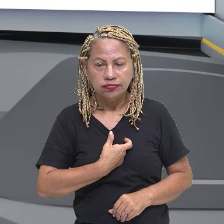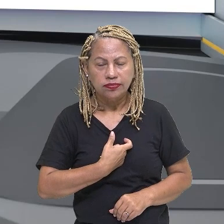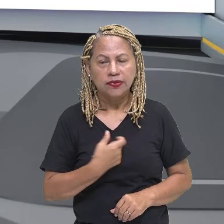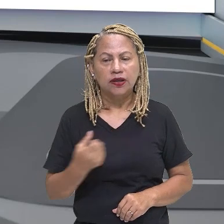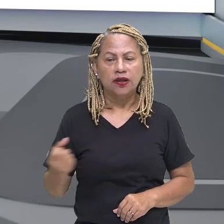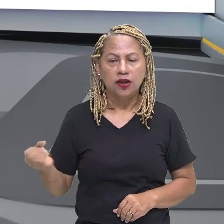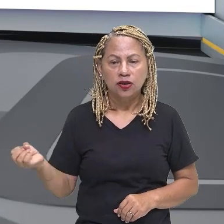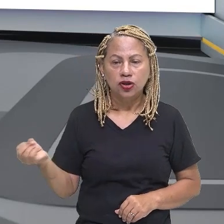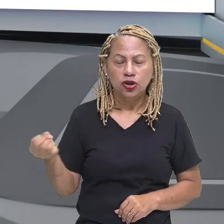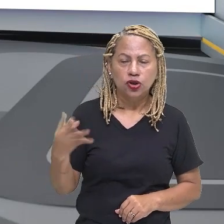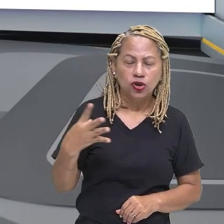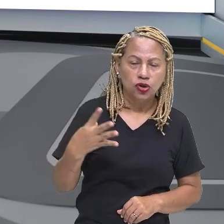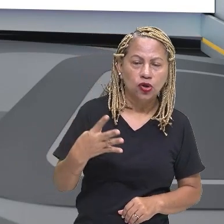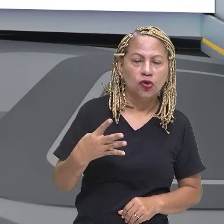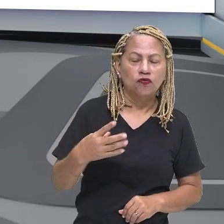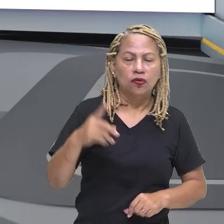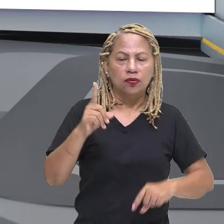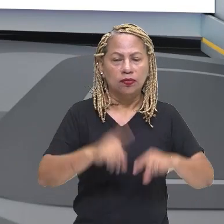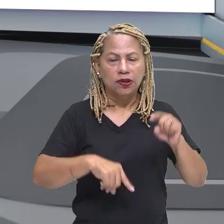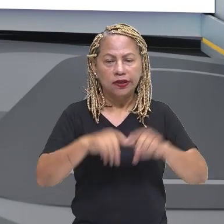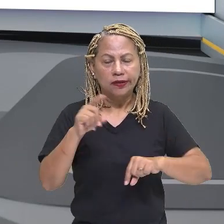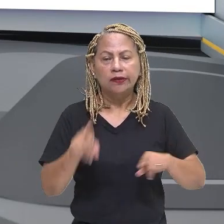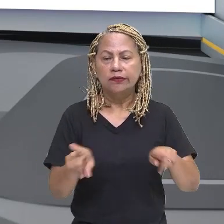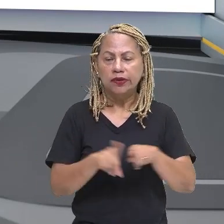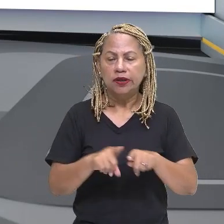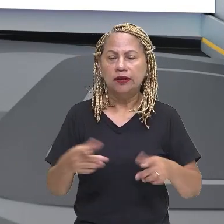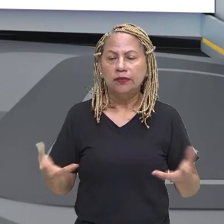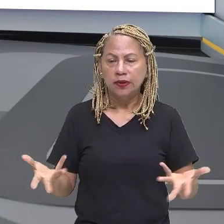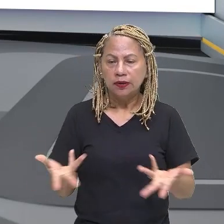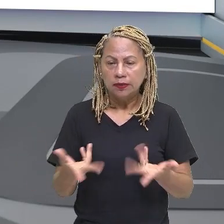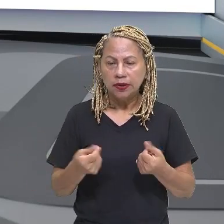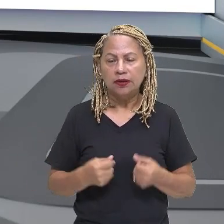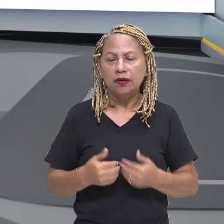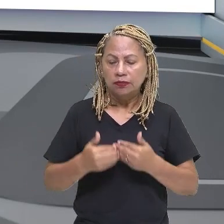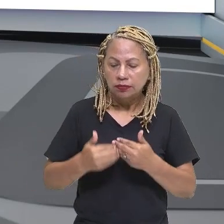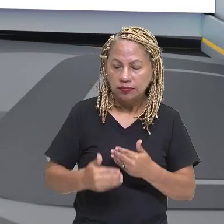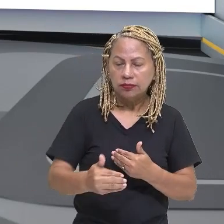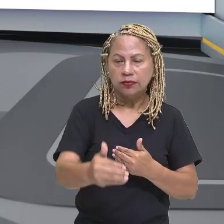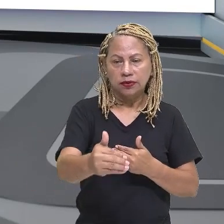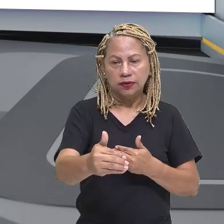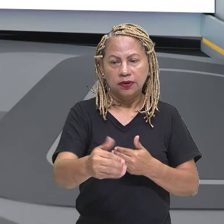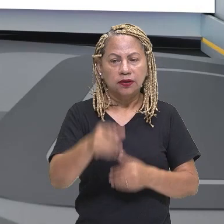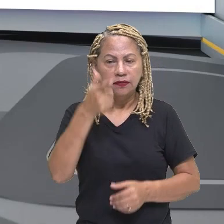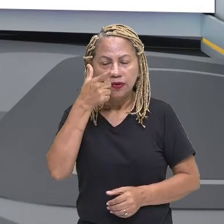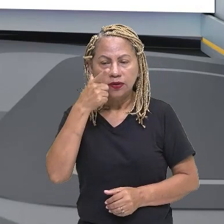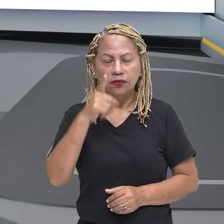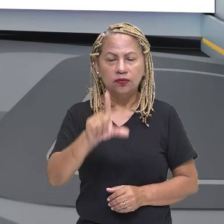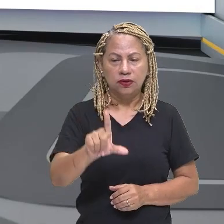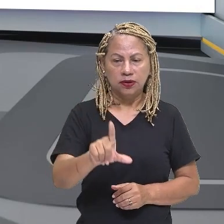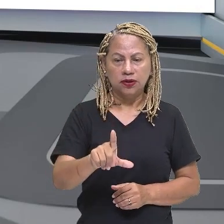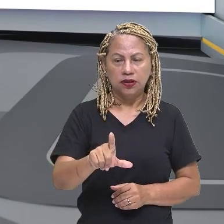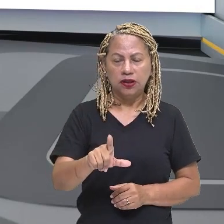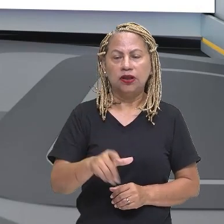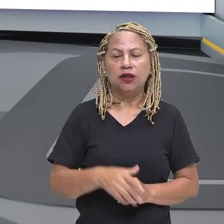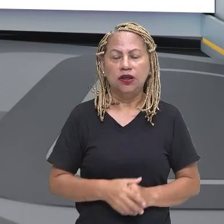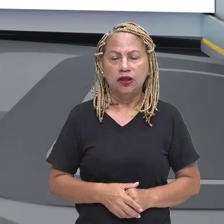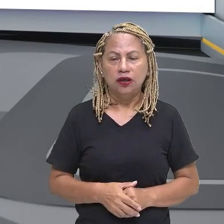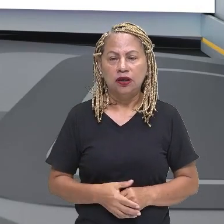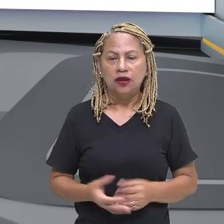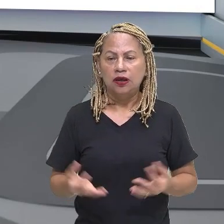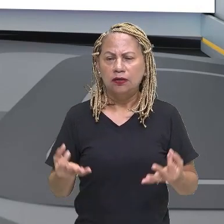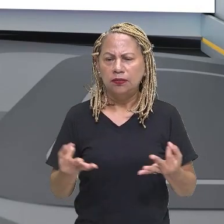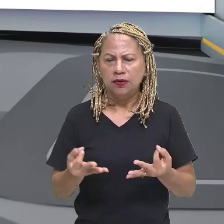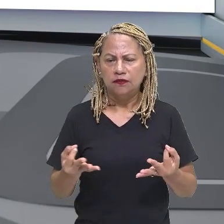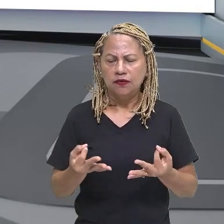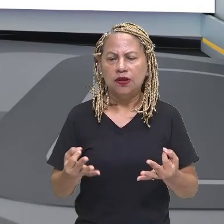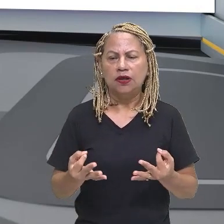novas armas ou habilidades. Ao longo de sua jornada, vai tomando decisões que influenciarão